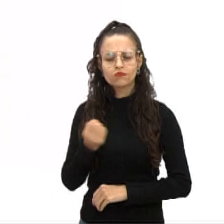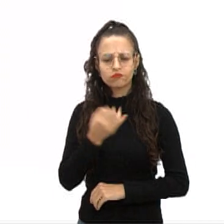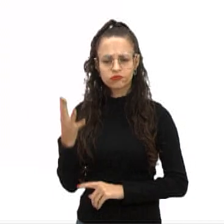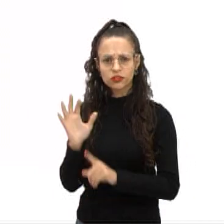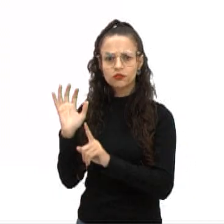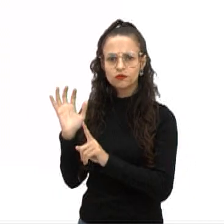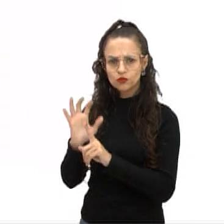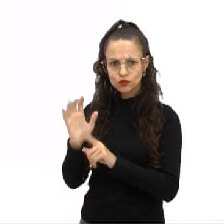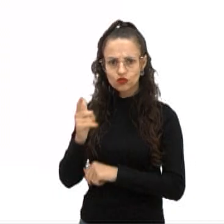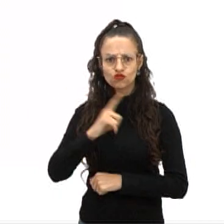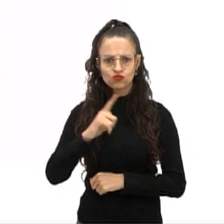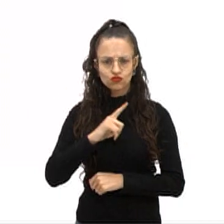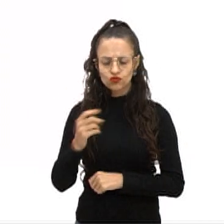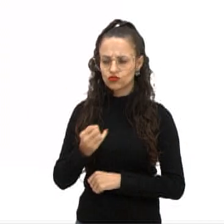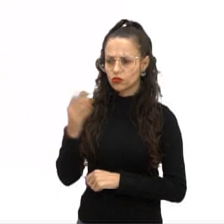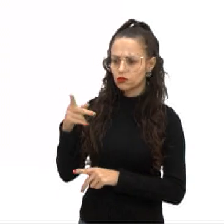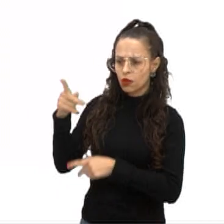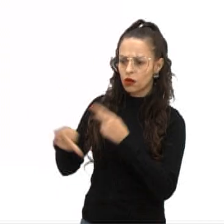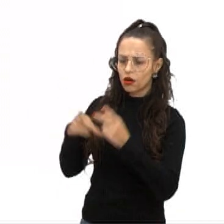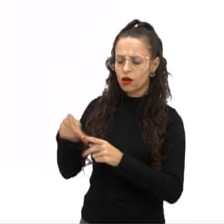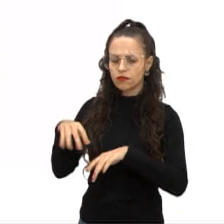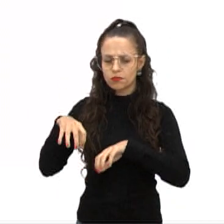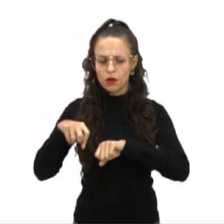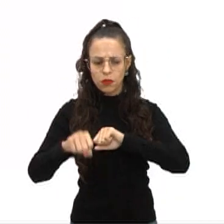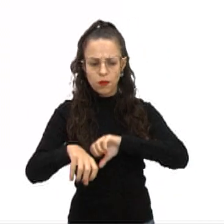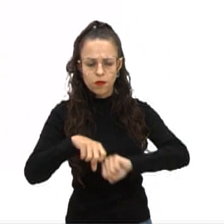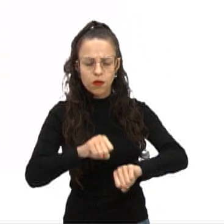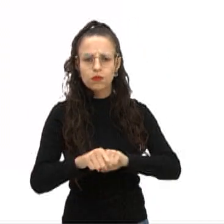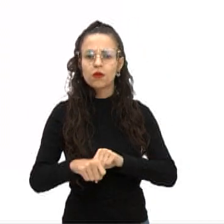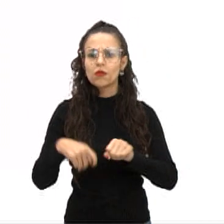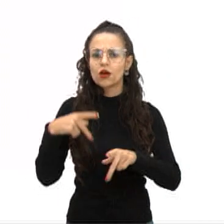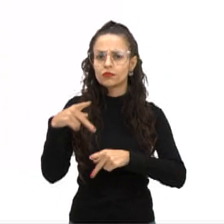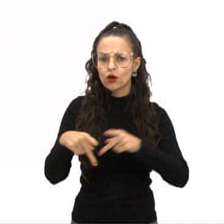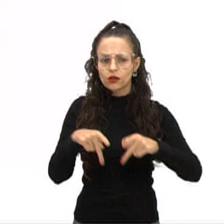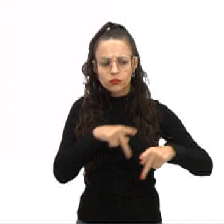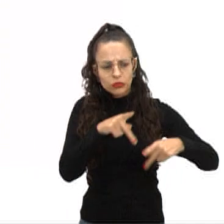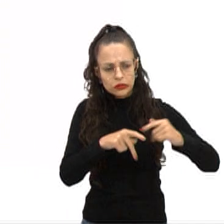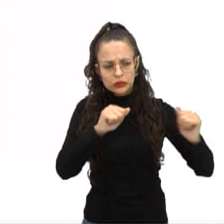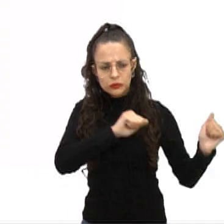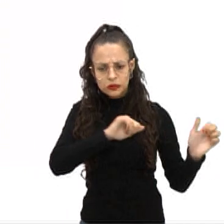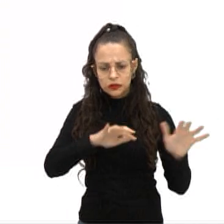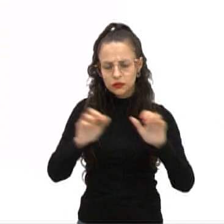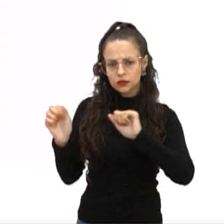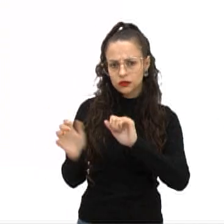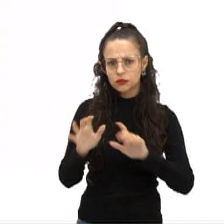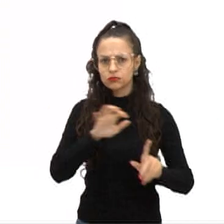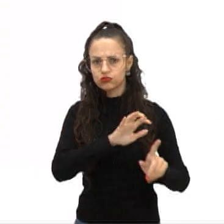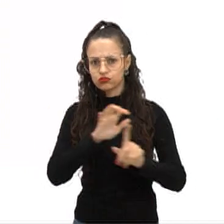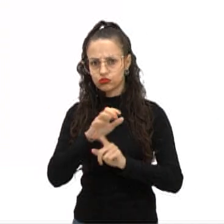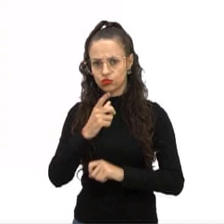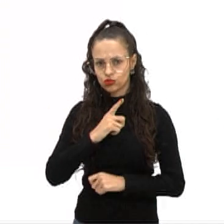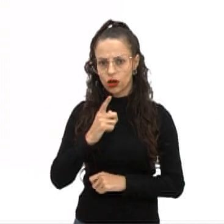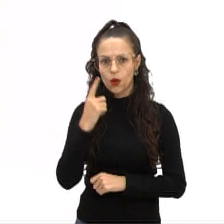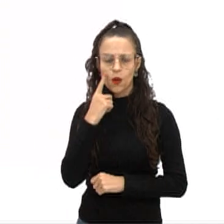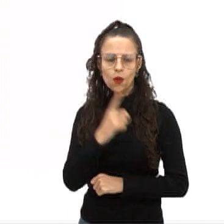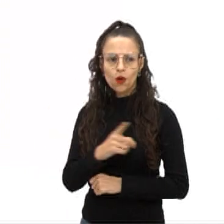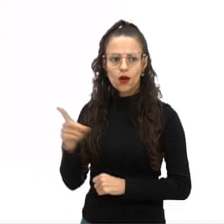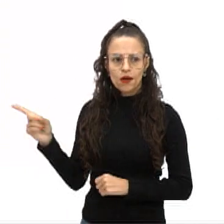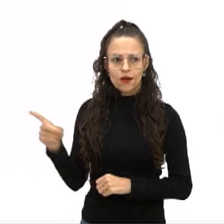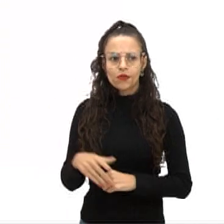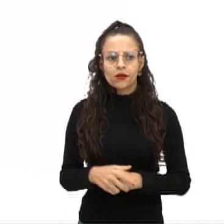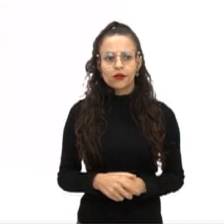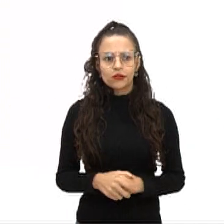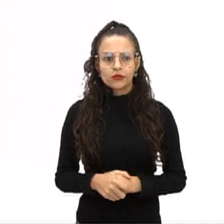influências, né, de vários povos que estavam dominando. O povo franco era tinha muita influência ali, dentro daquela concepção. Mas veja aqui, ó,